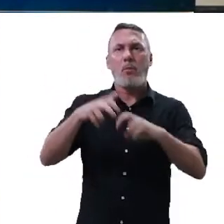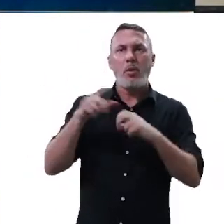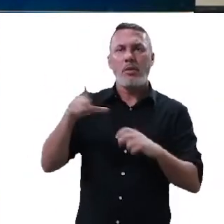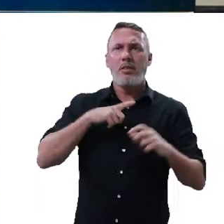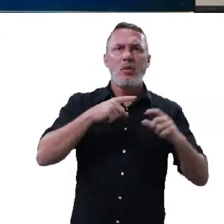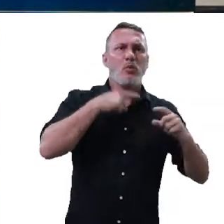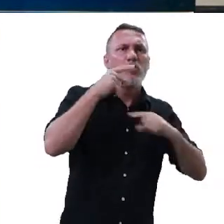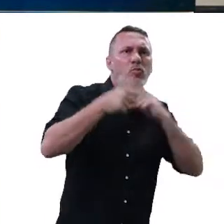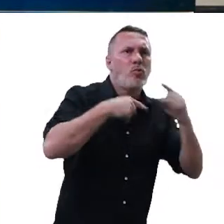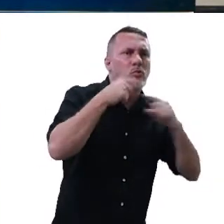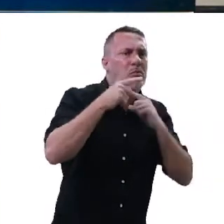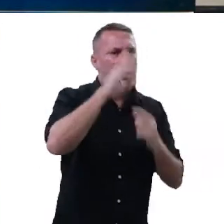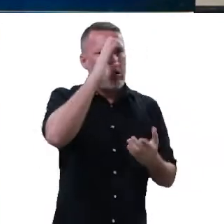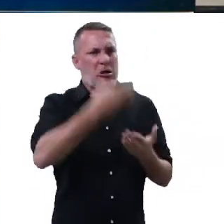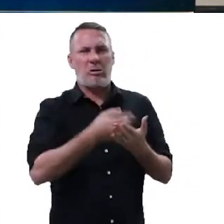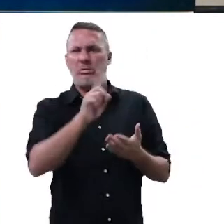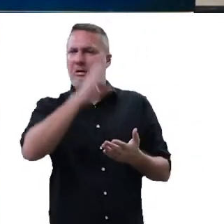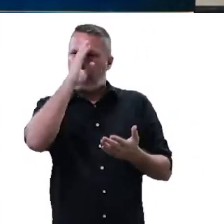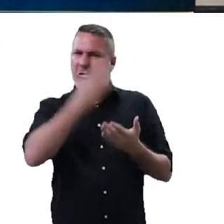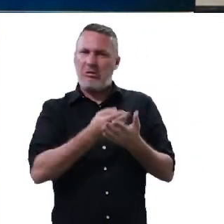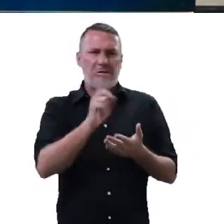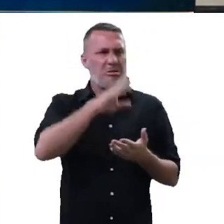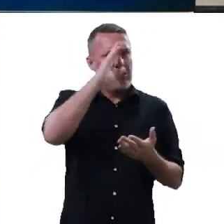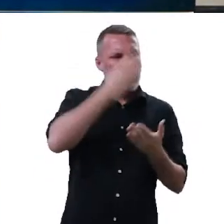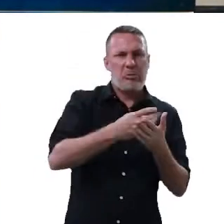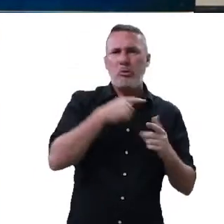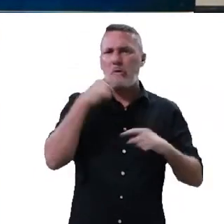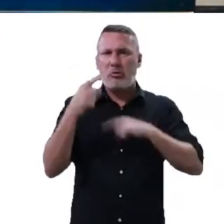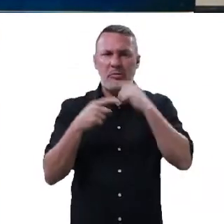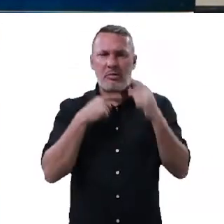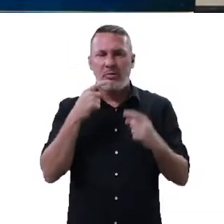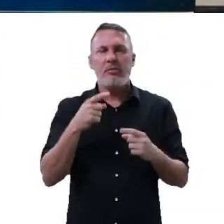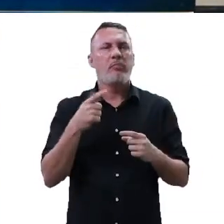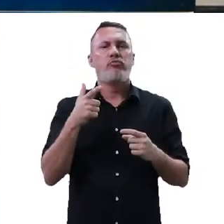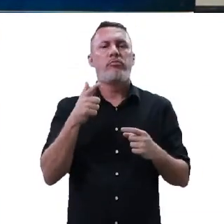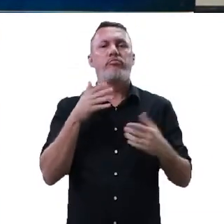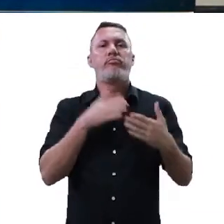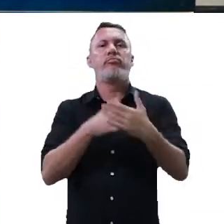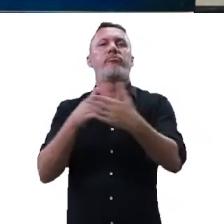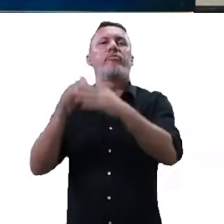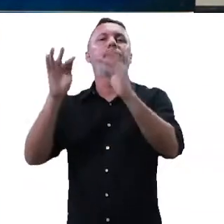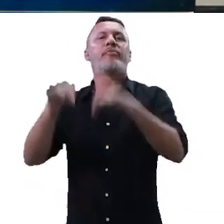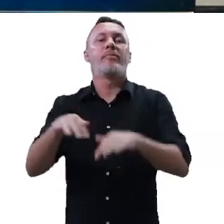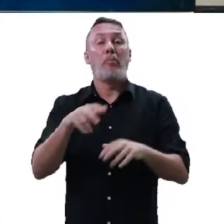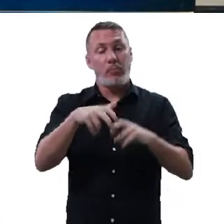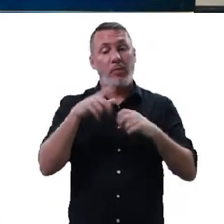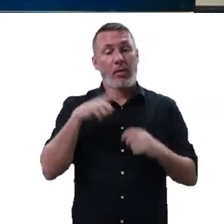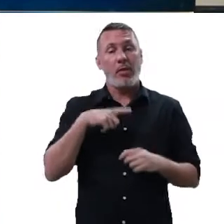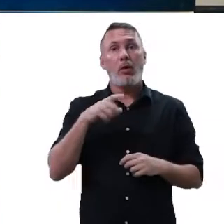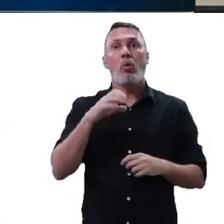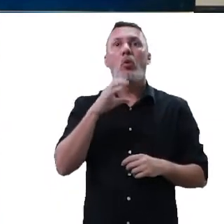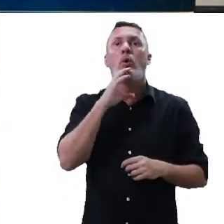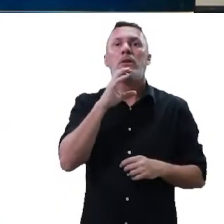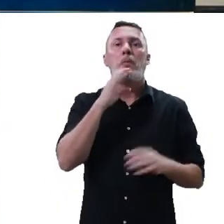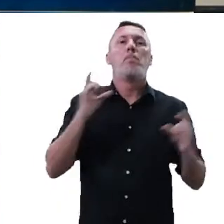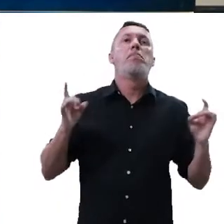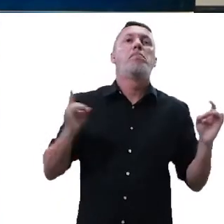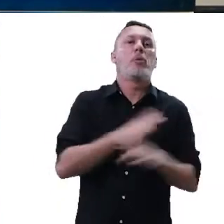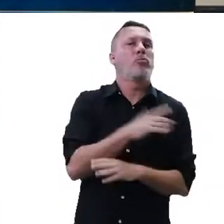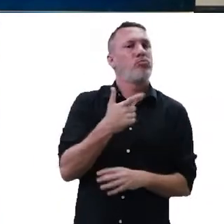seu ceticismo, evidenciando a impossibilidade de um conhecimento definitivo. Então, não existe um